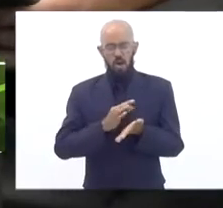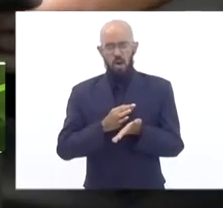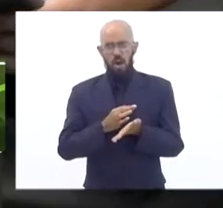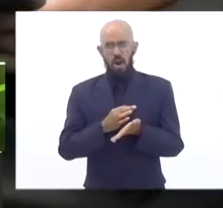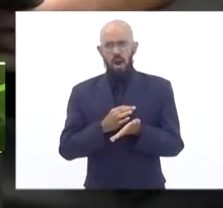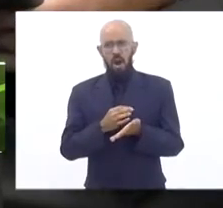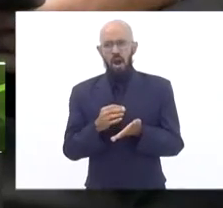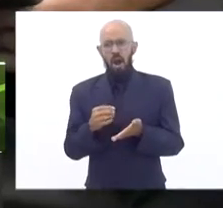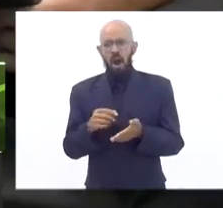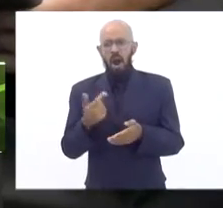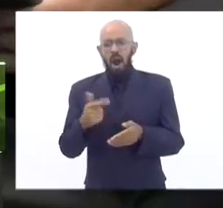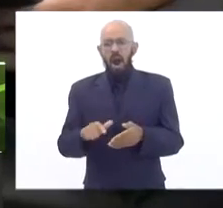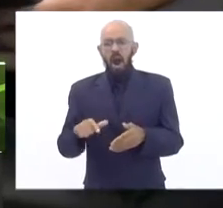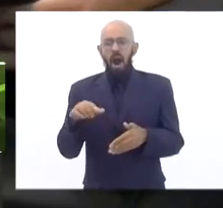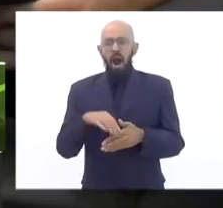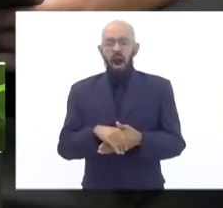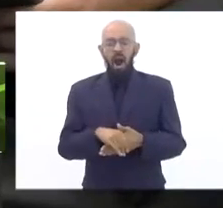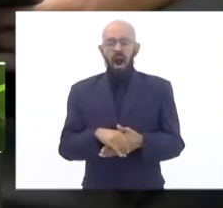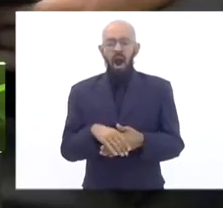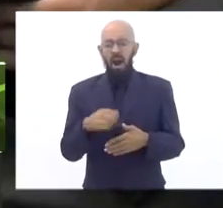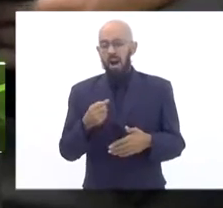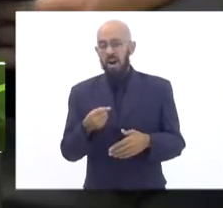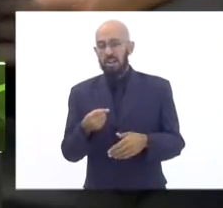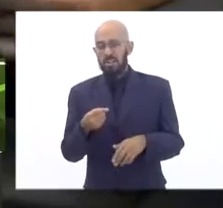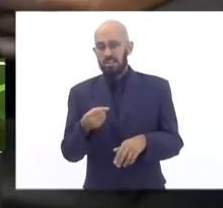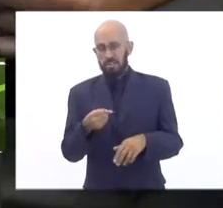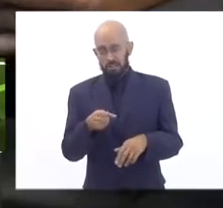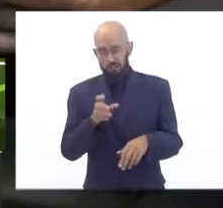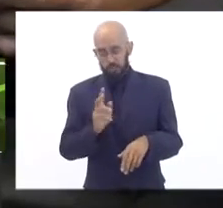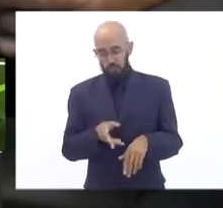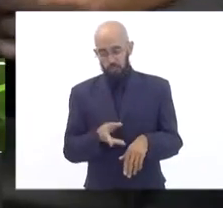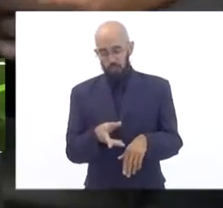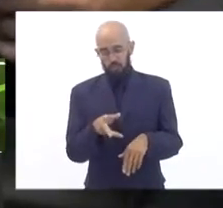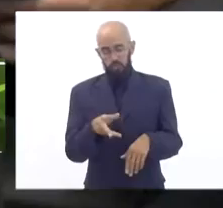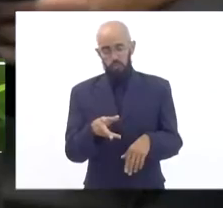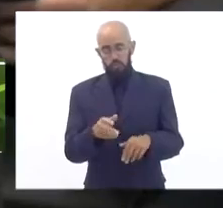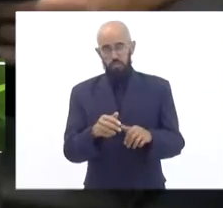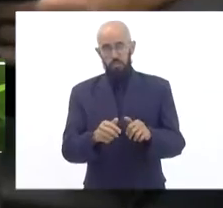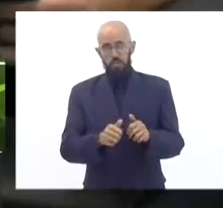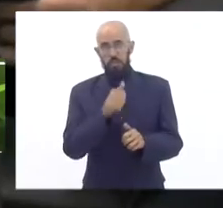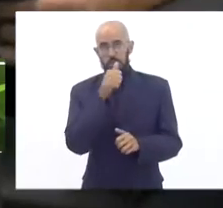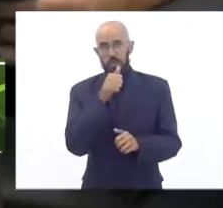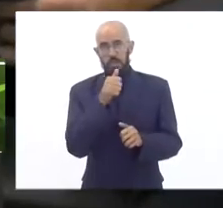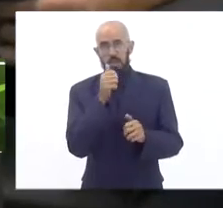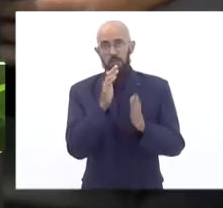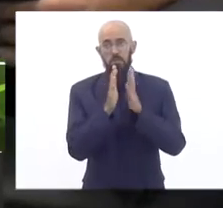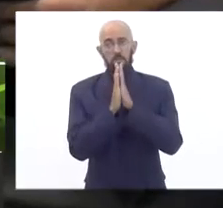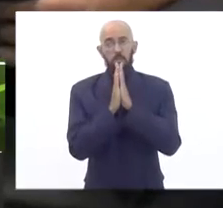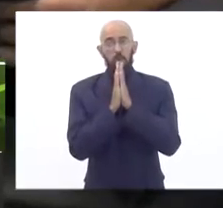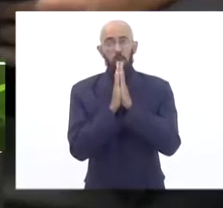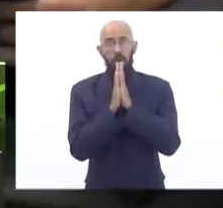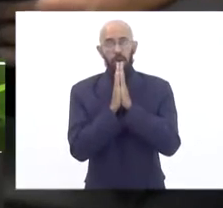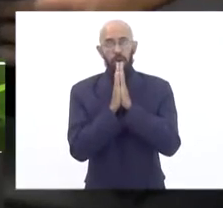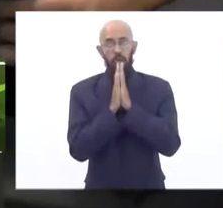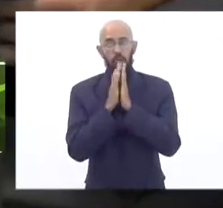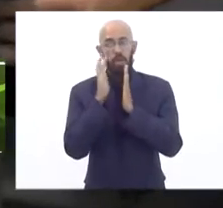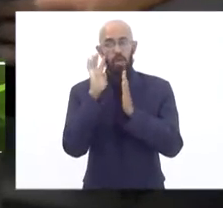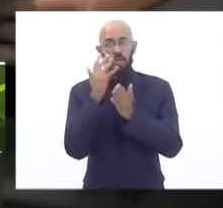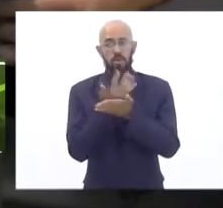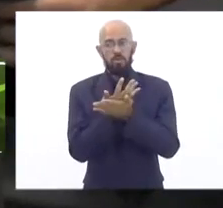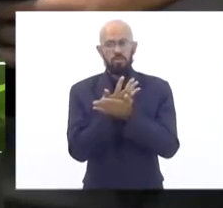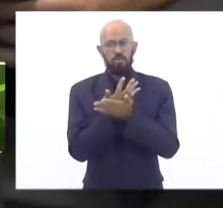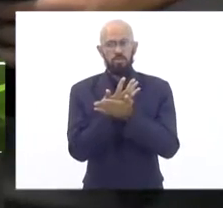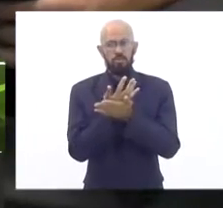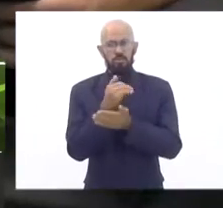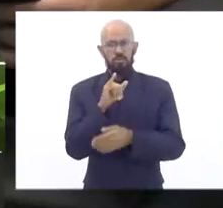um aditivo, e se continue de joelho com a decisão do IGPM. Eu não aceito, e